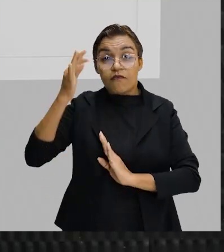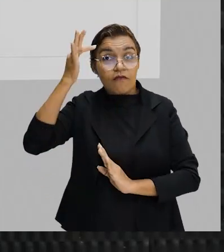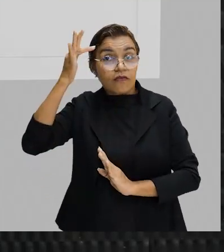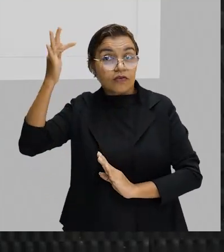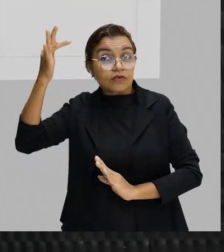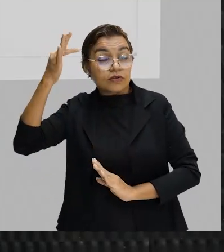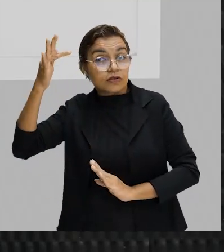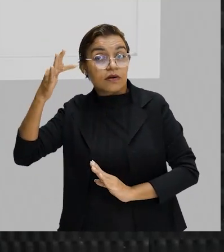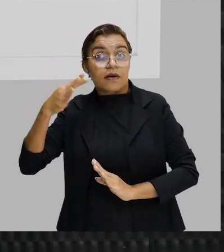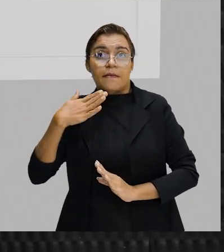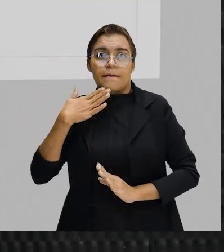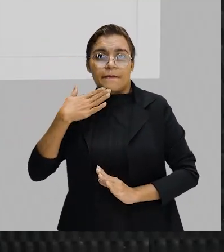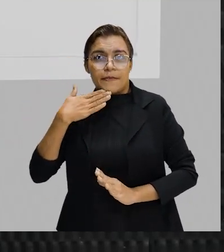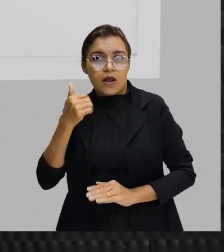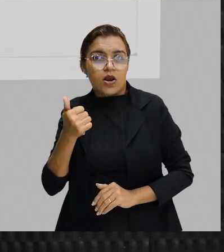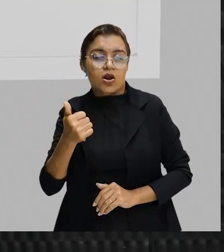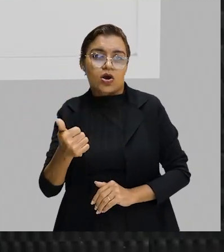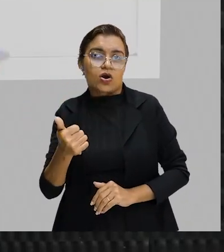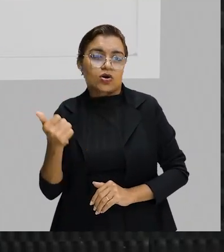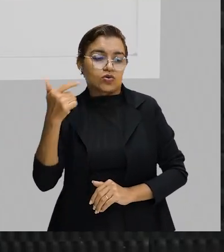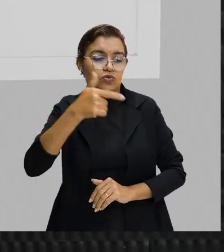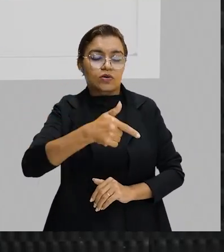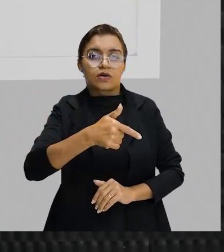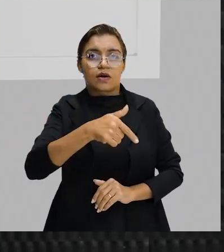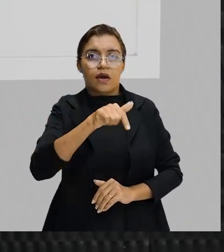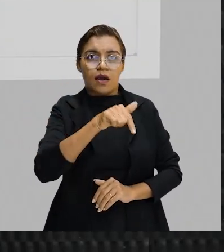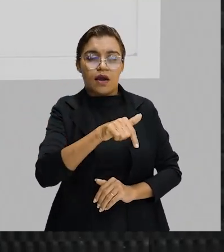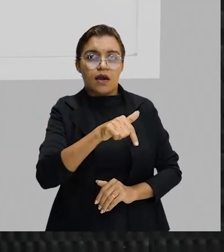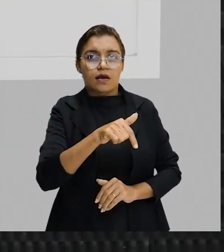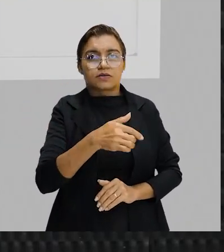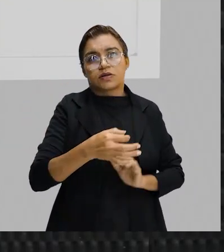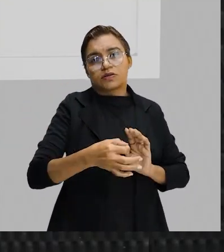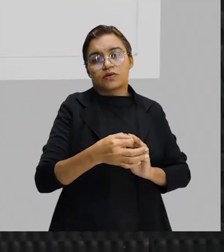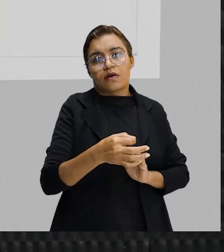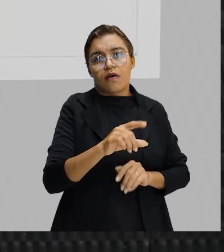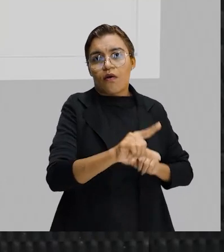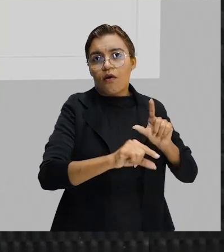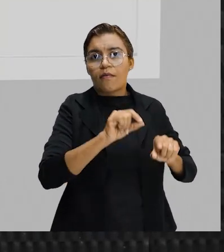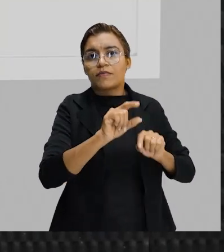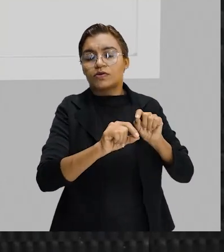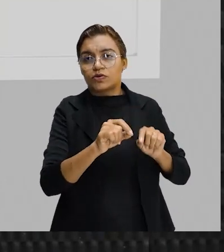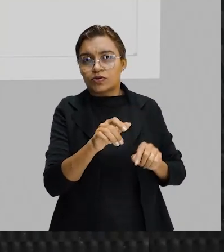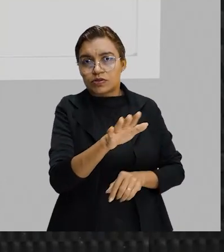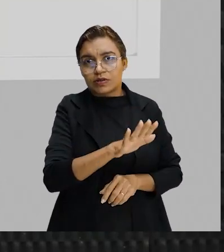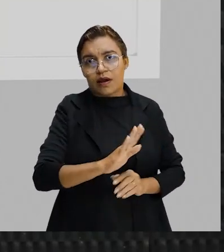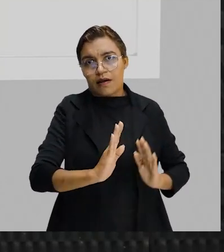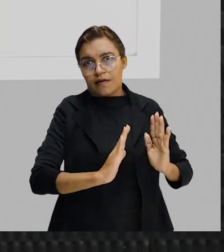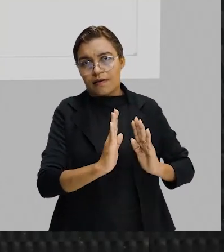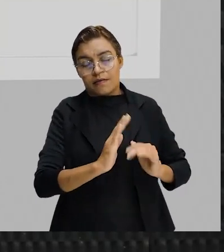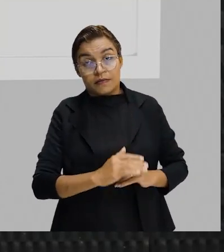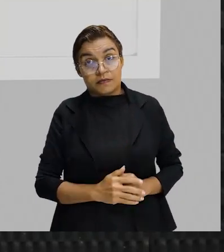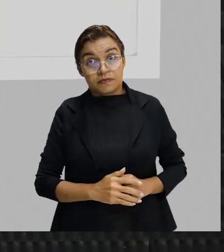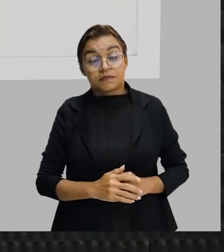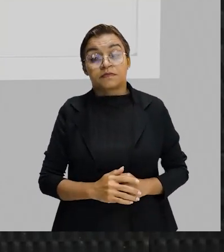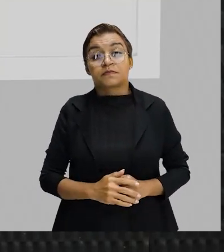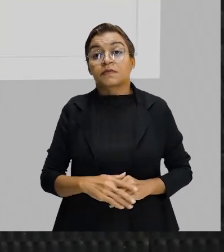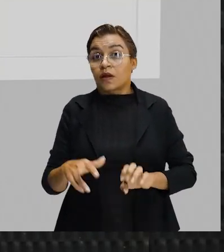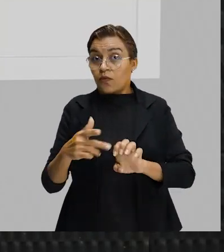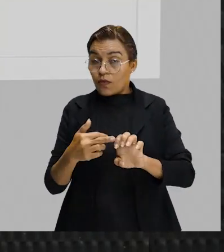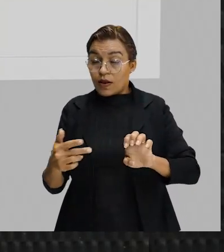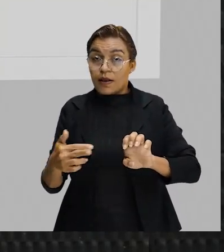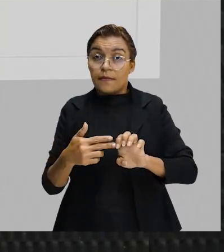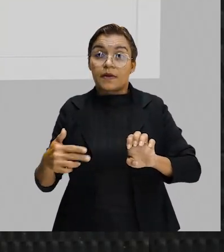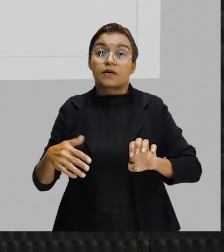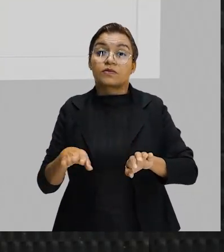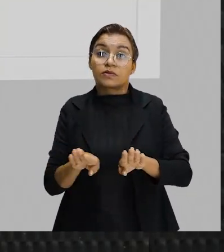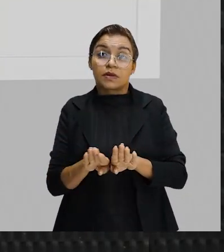mais aprazível que as outras opções que existiam na época também, tá? Claro que é um elemento também